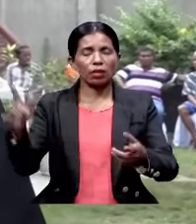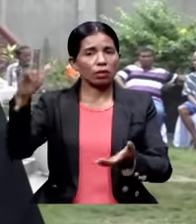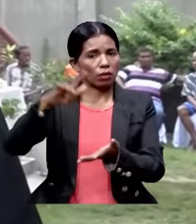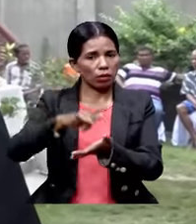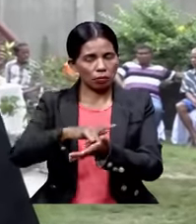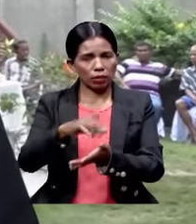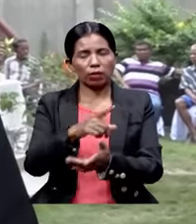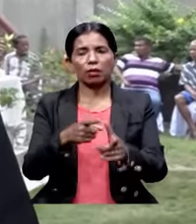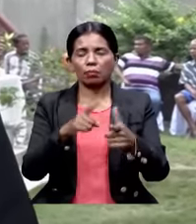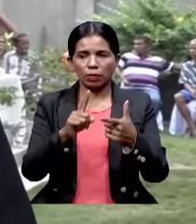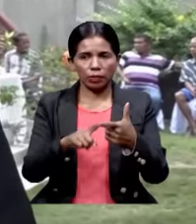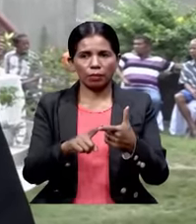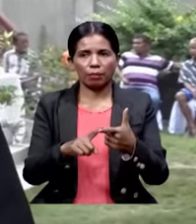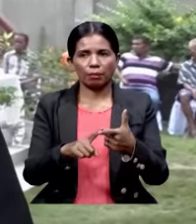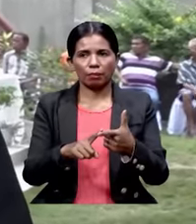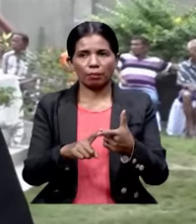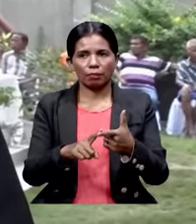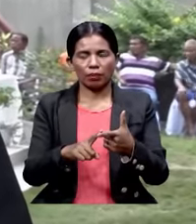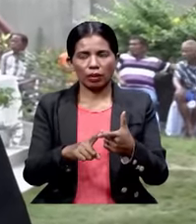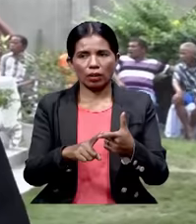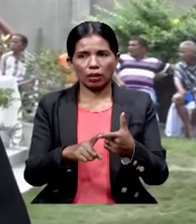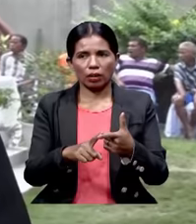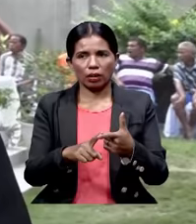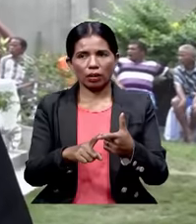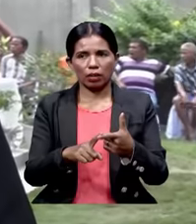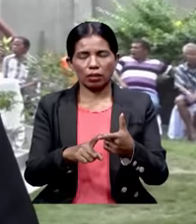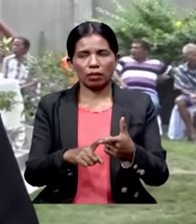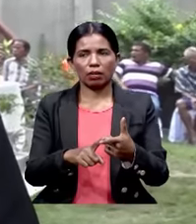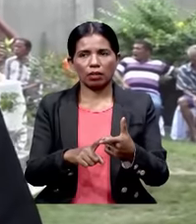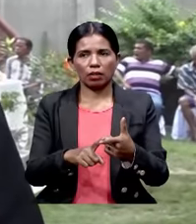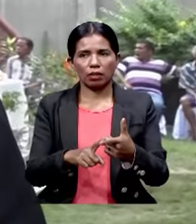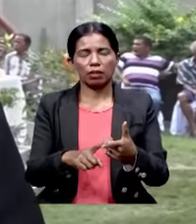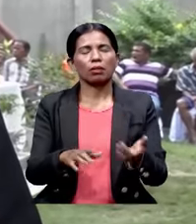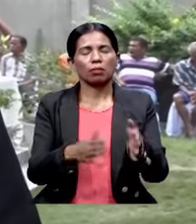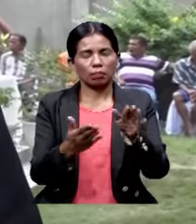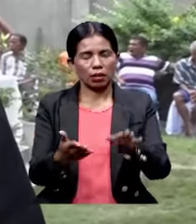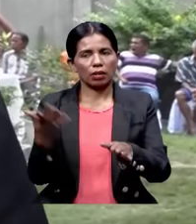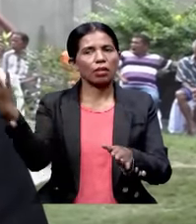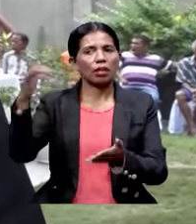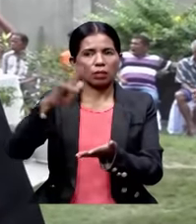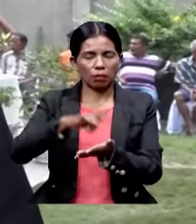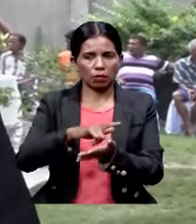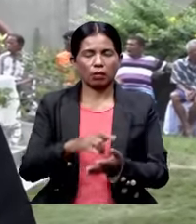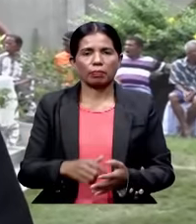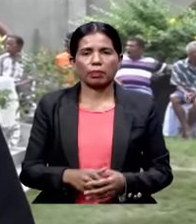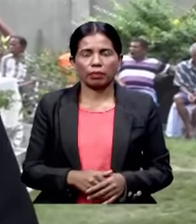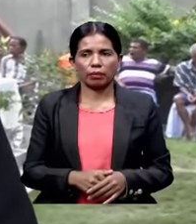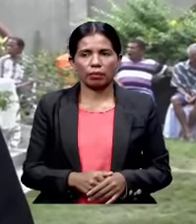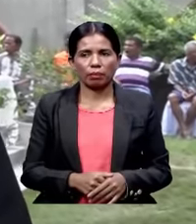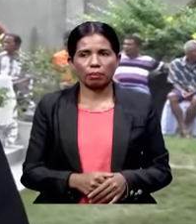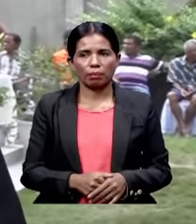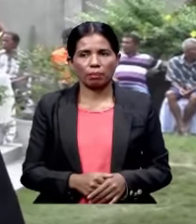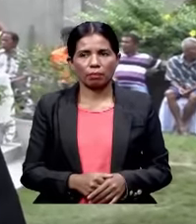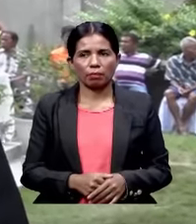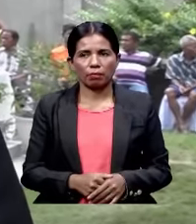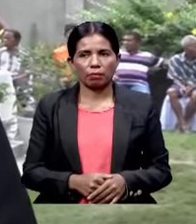depois ira ne ao mesmo tempo, o que se já faz em referência para o aeroporto internacional de